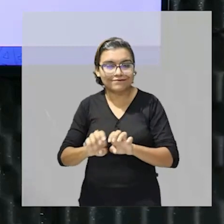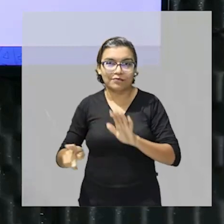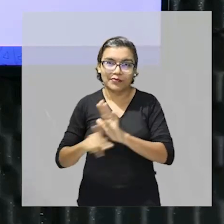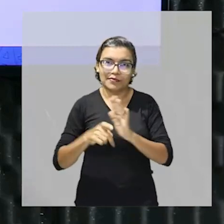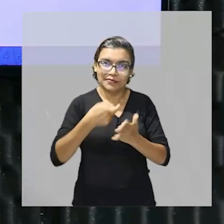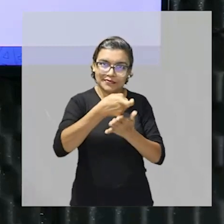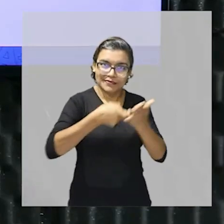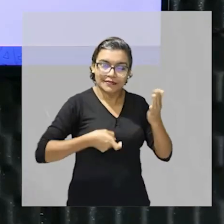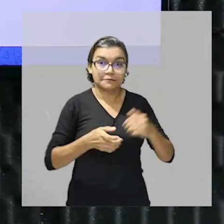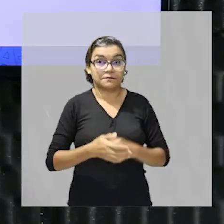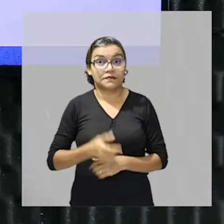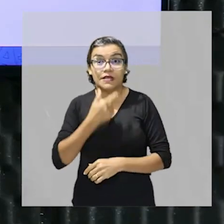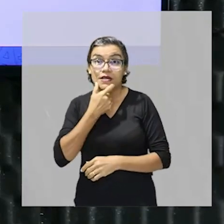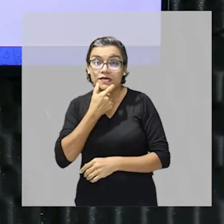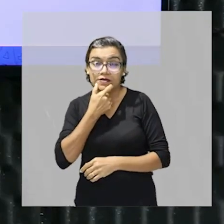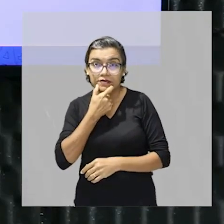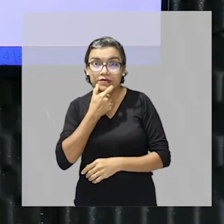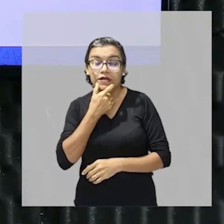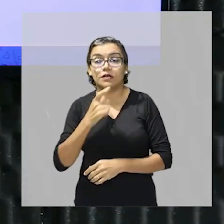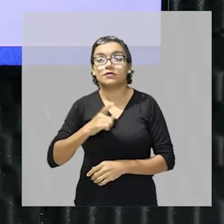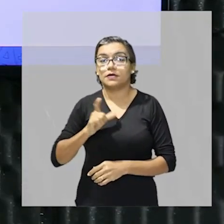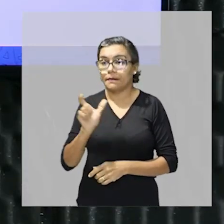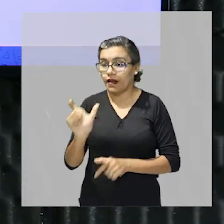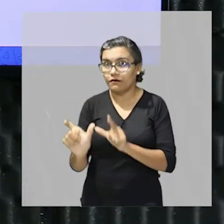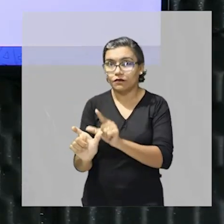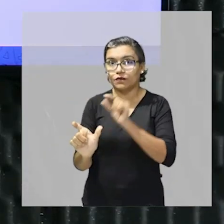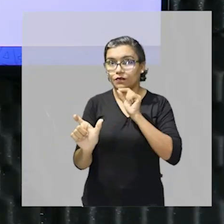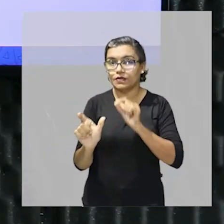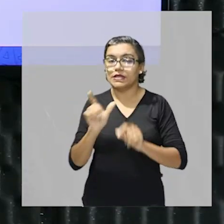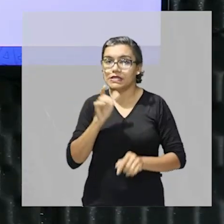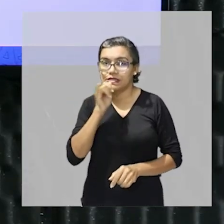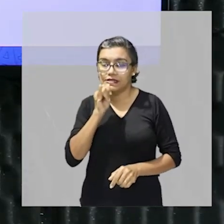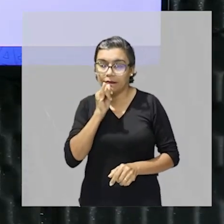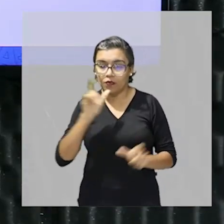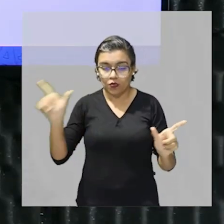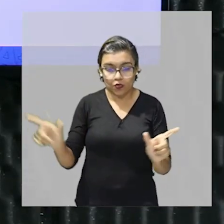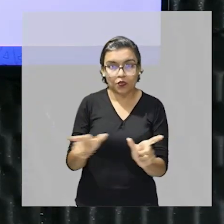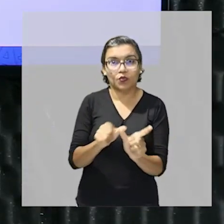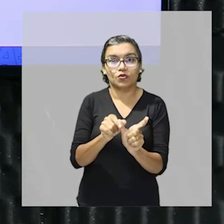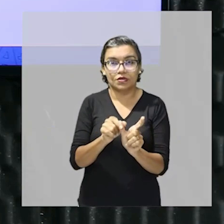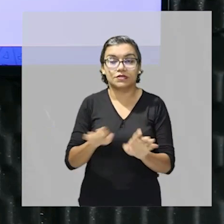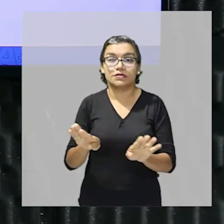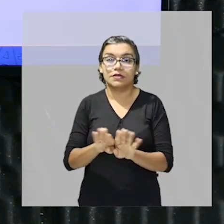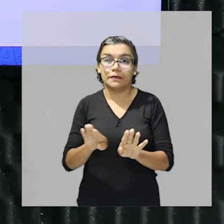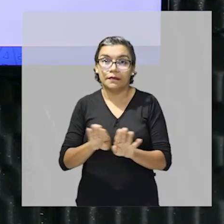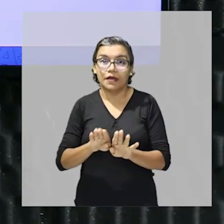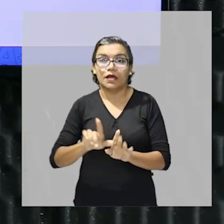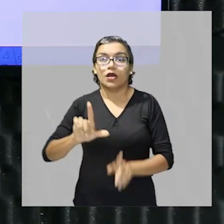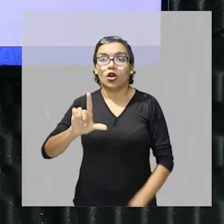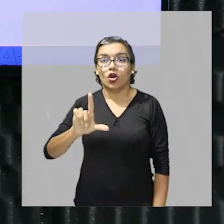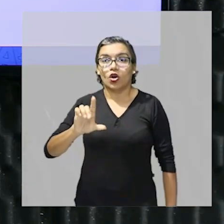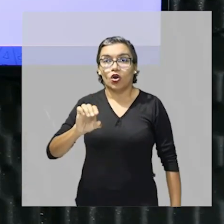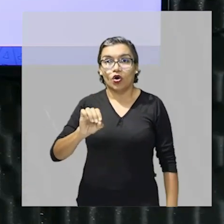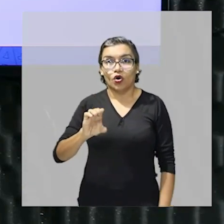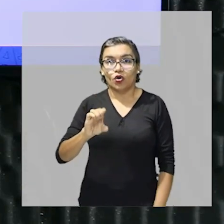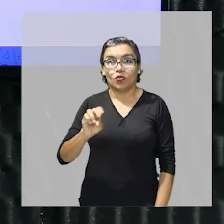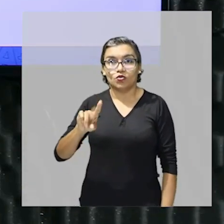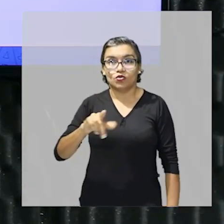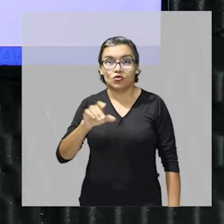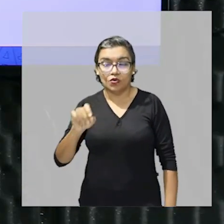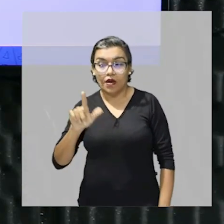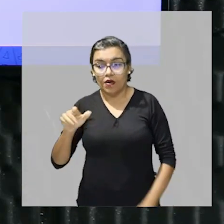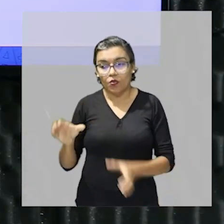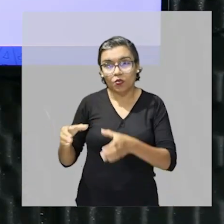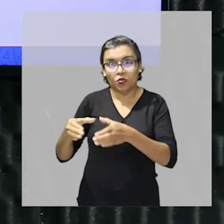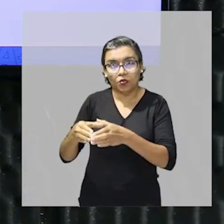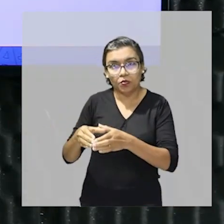bom? Em inglês se destacam, por exemplo, as conjunções e as locuções. Locuções são aqueles grupos de